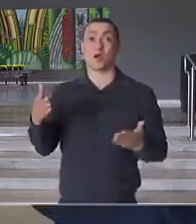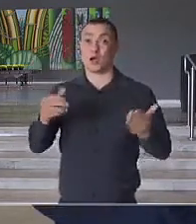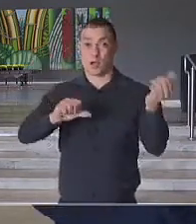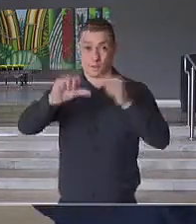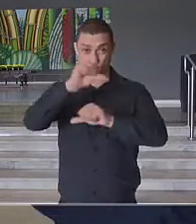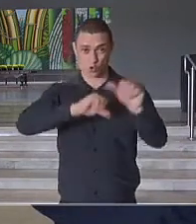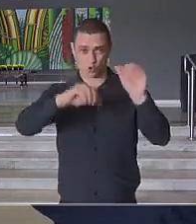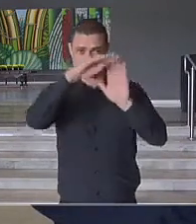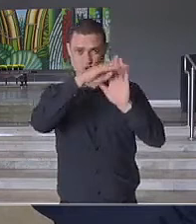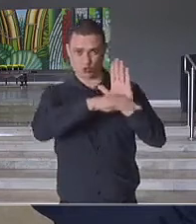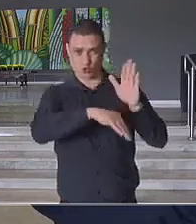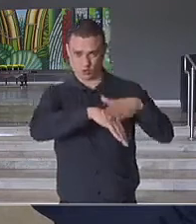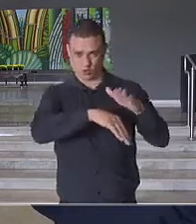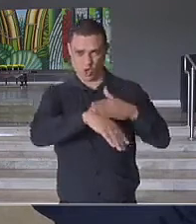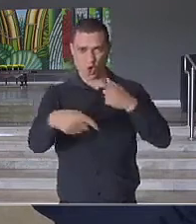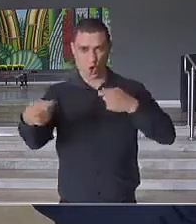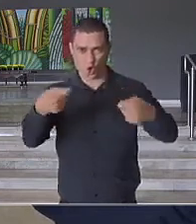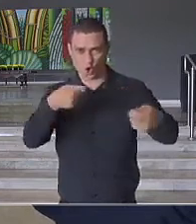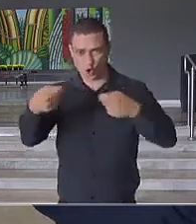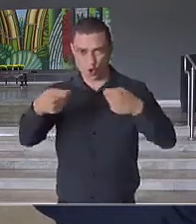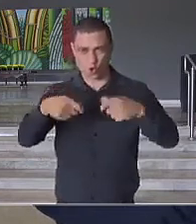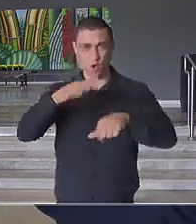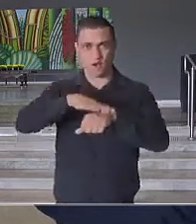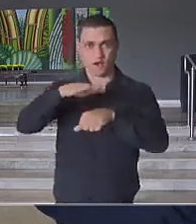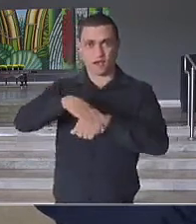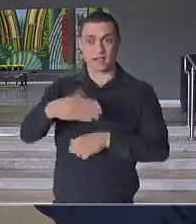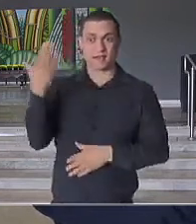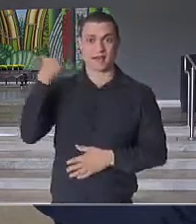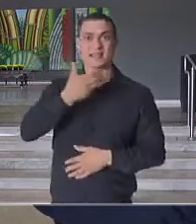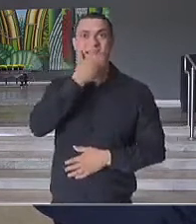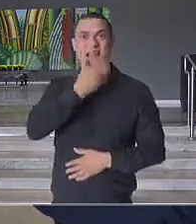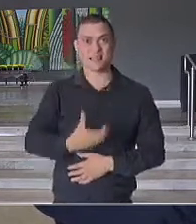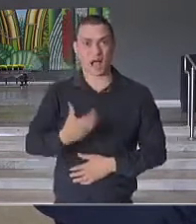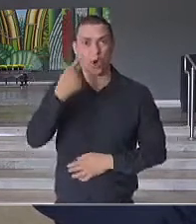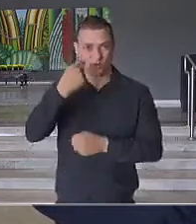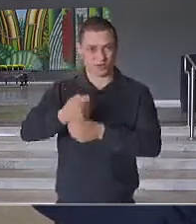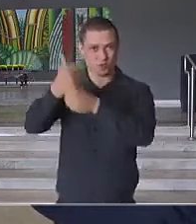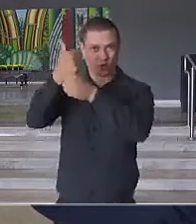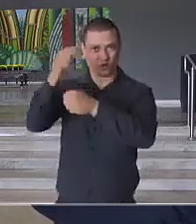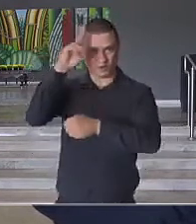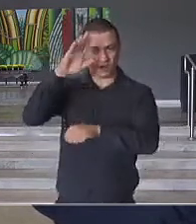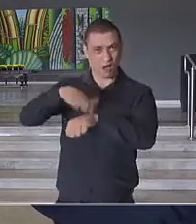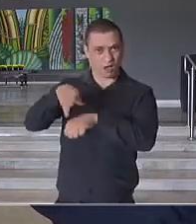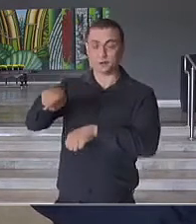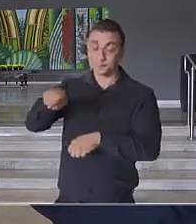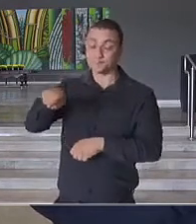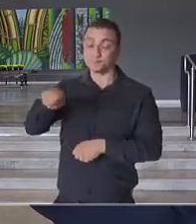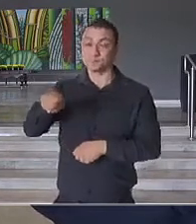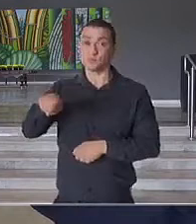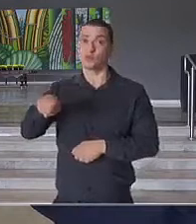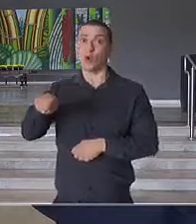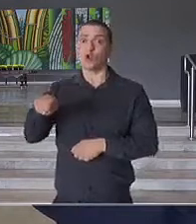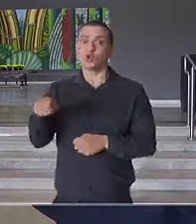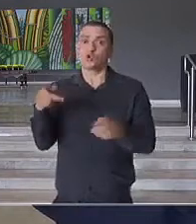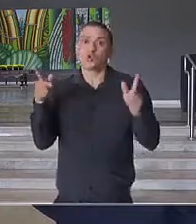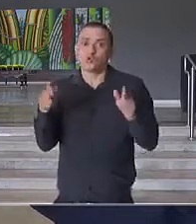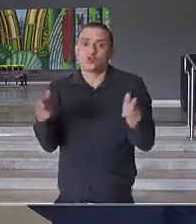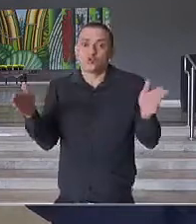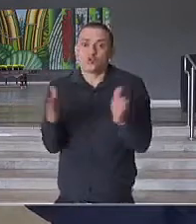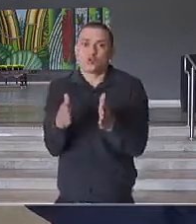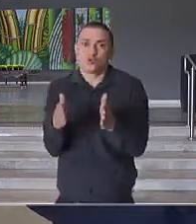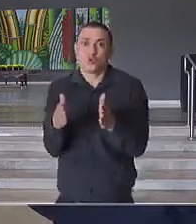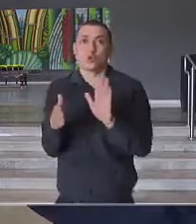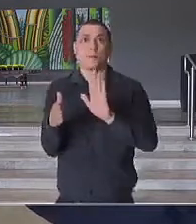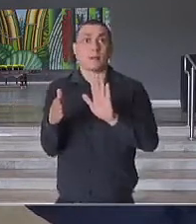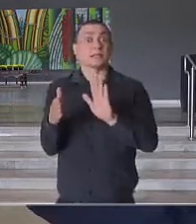essa medida de contenção que foi tomada no Natal e dia de Ano, foi uma medida curta, mas uma